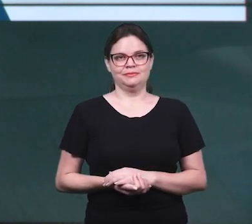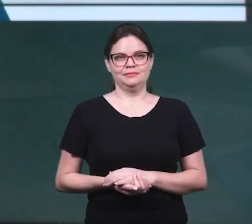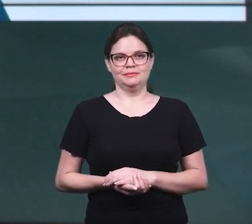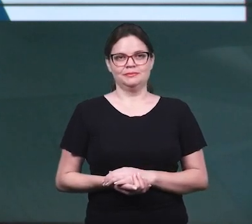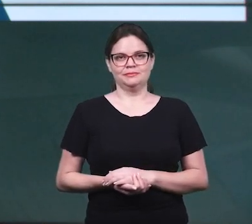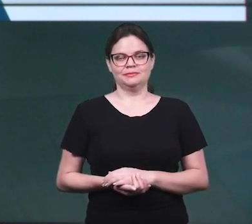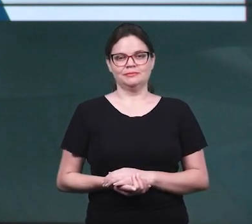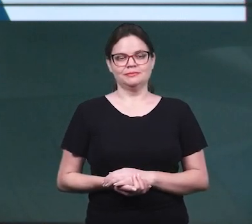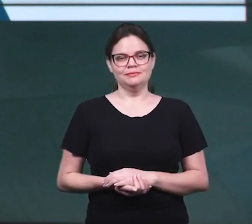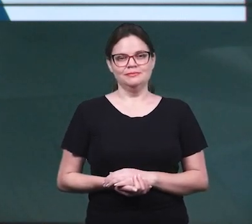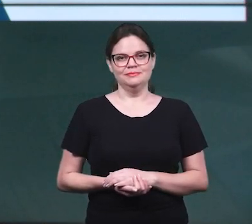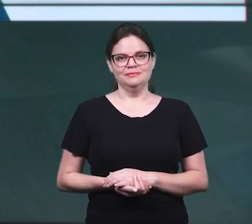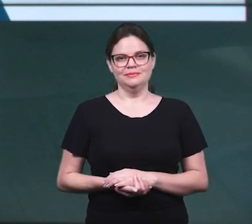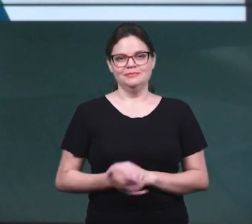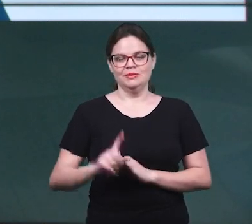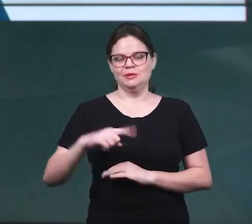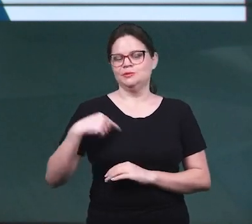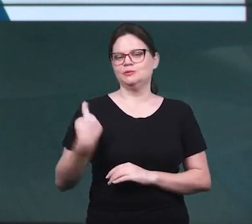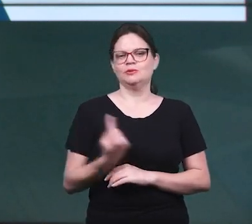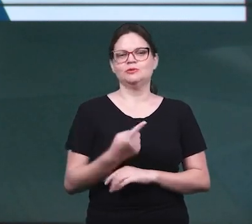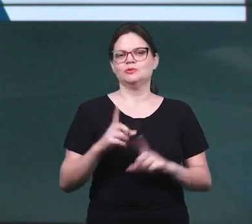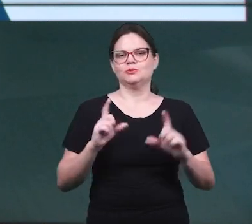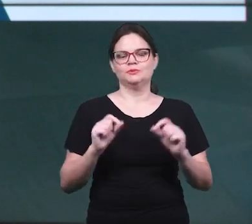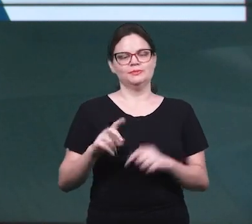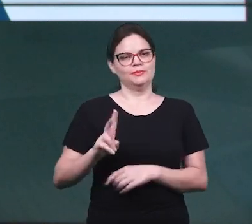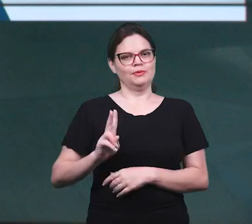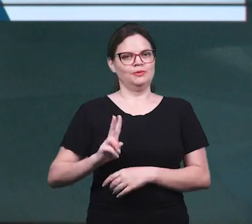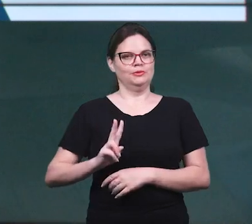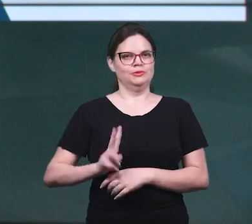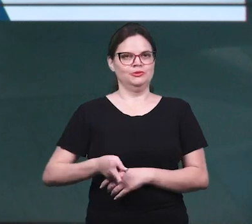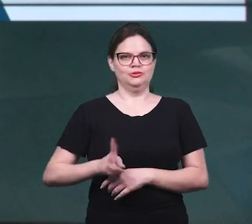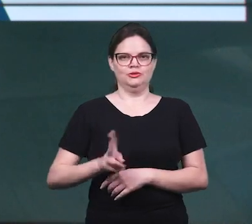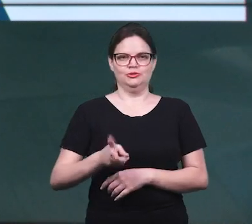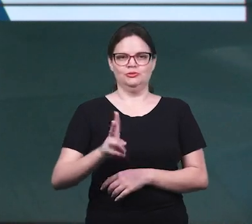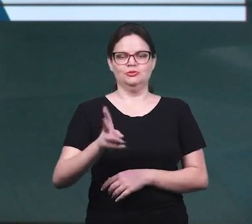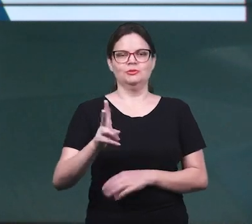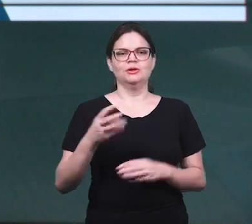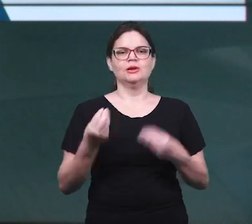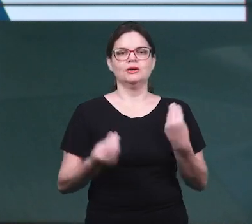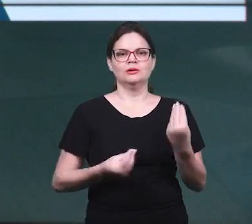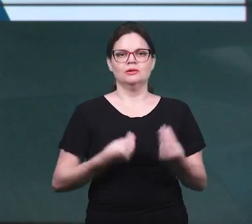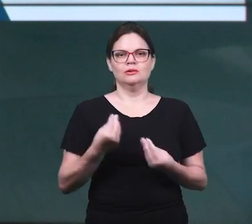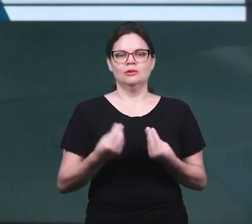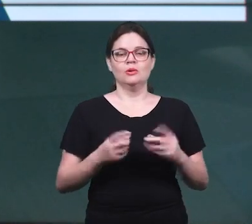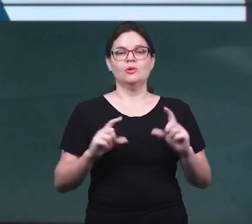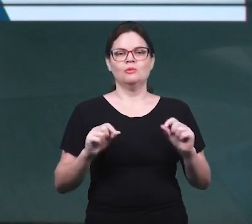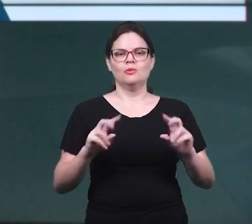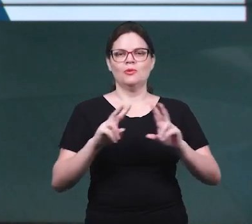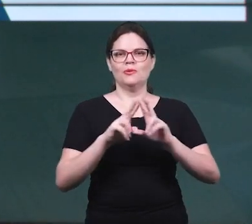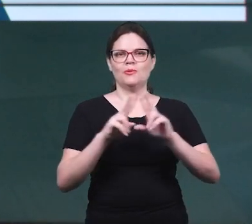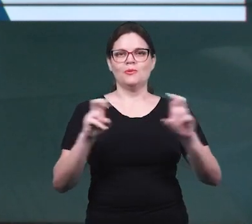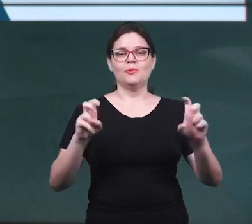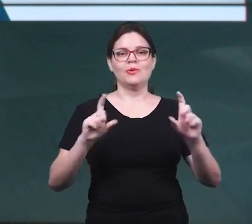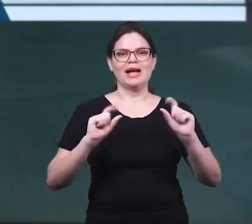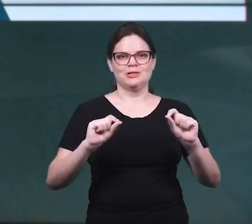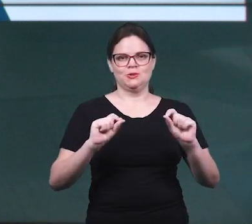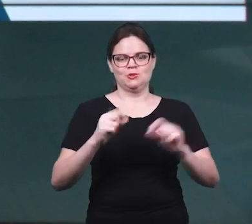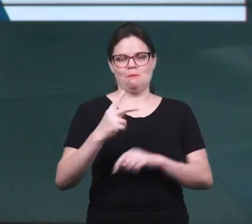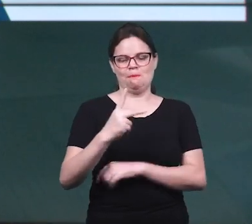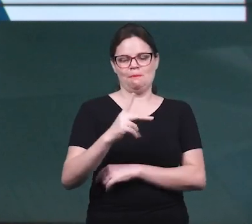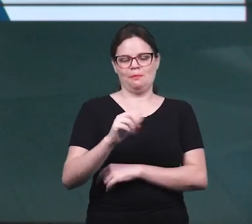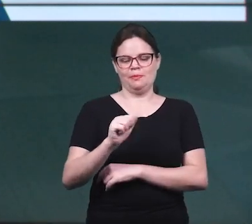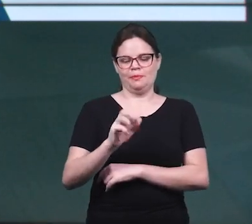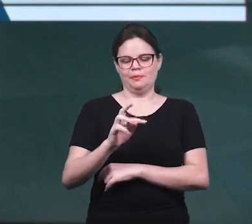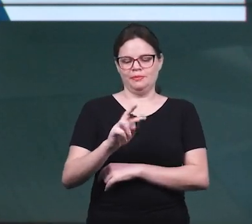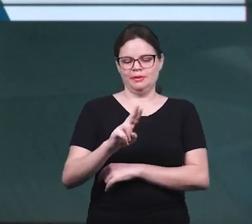estamos dando continuidade à formação do patrimônio.